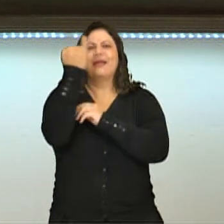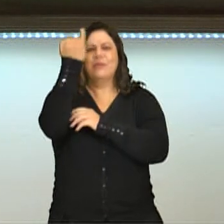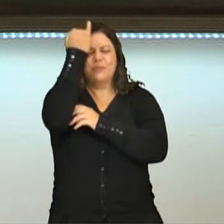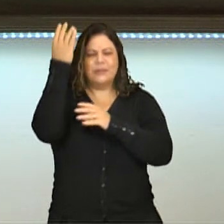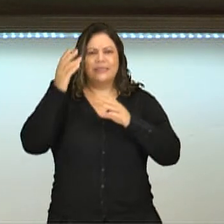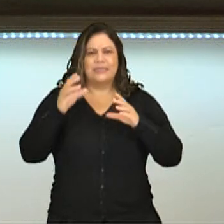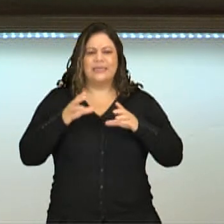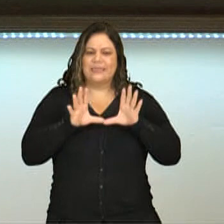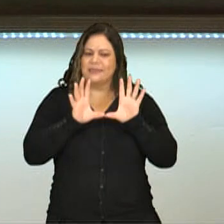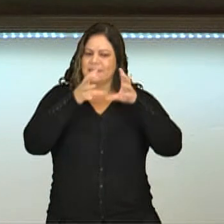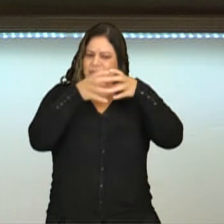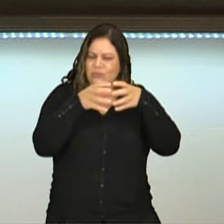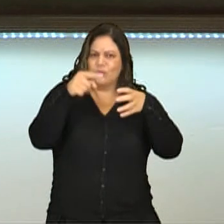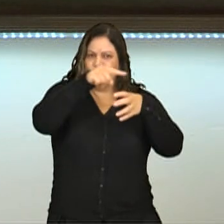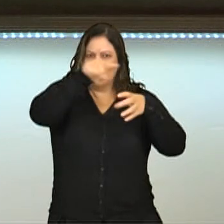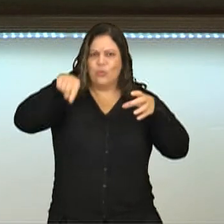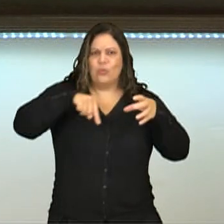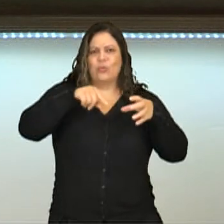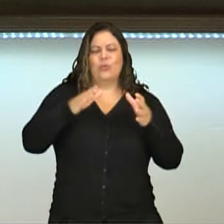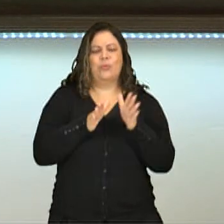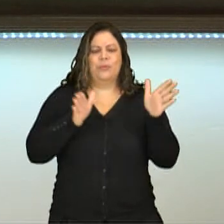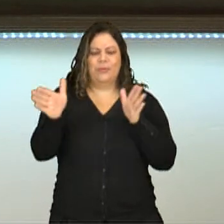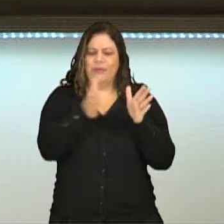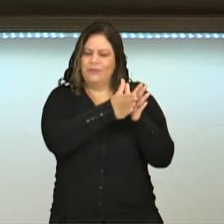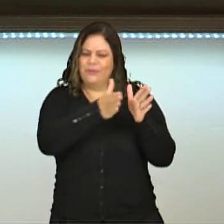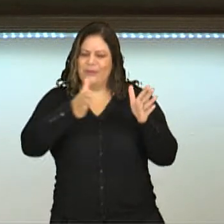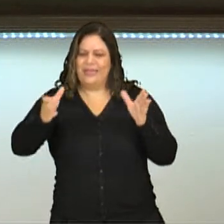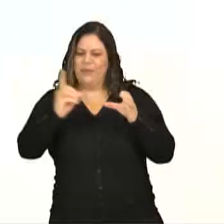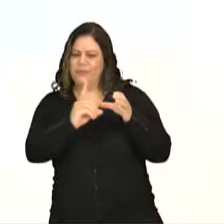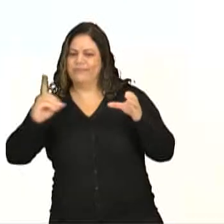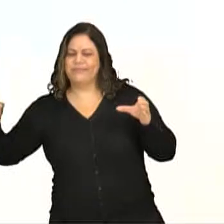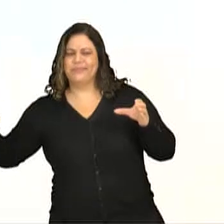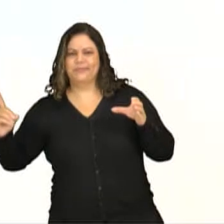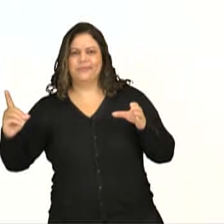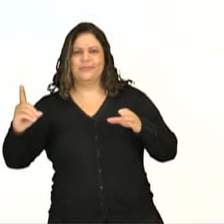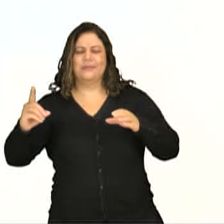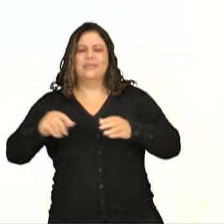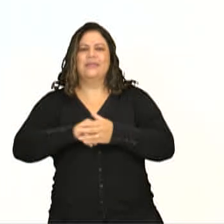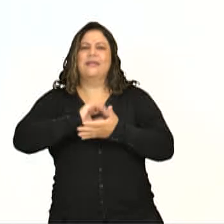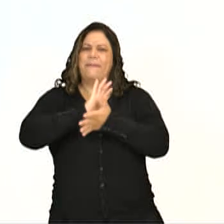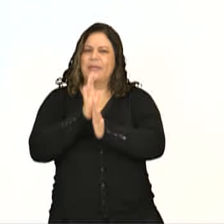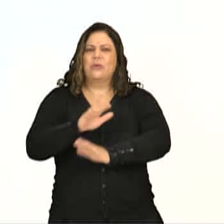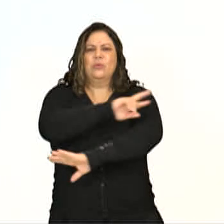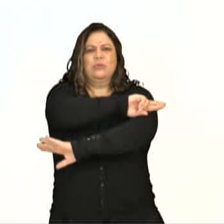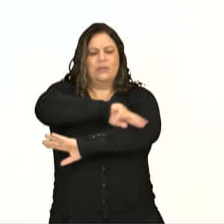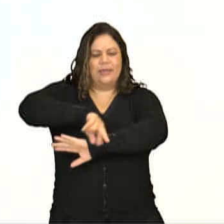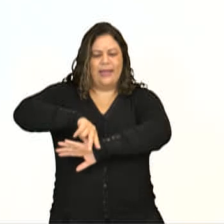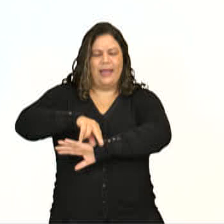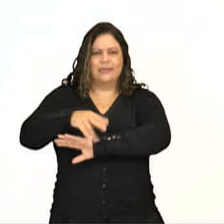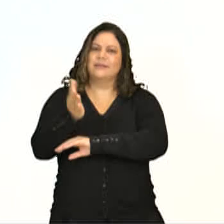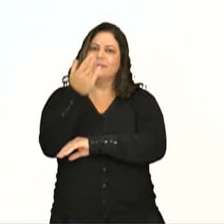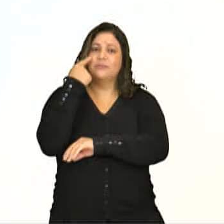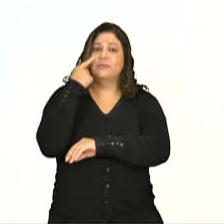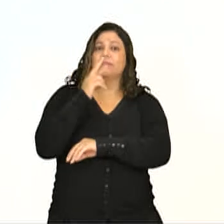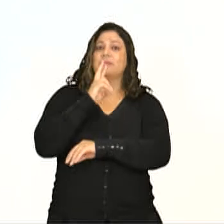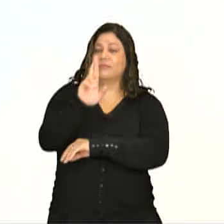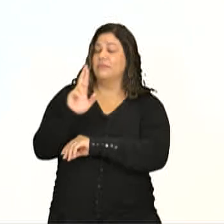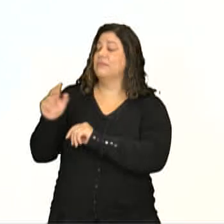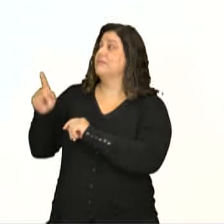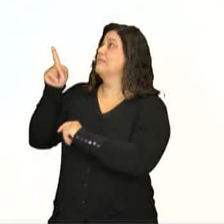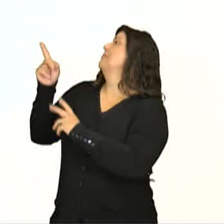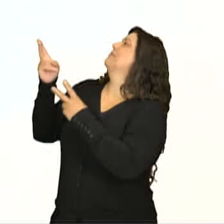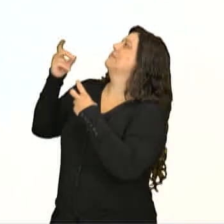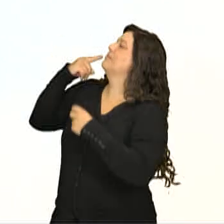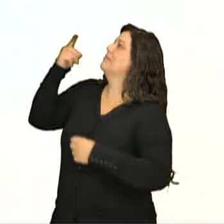clube no meio da segregação? Me acompanha na resposta? Então, o swing, que teve suas primeiras danças no estilo